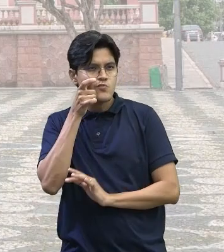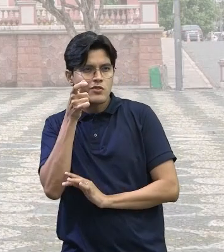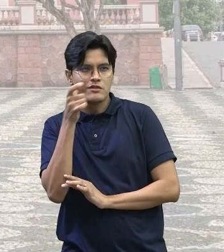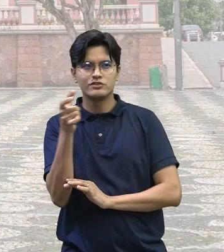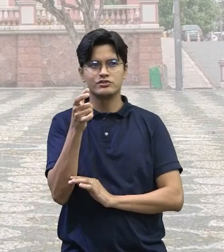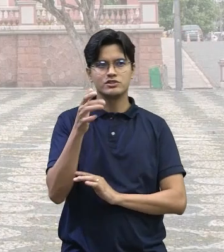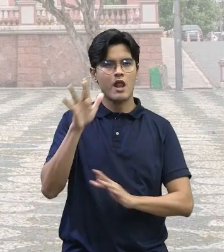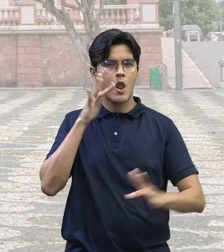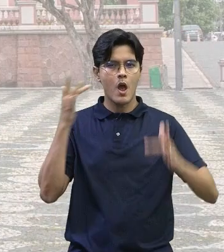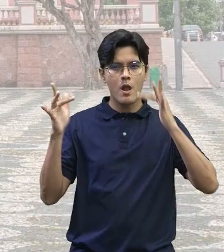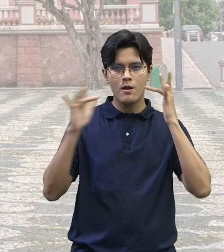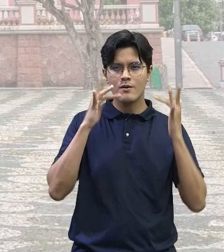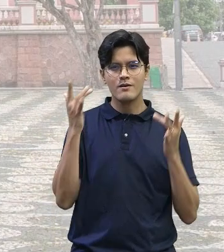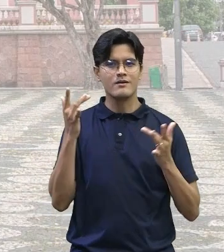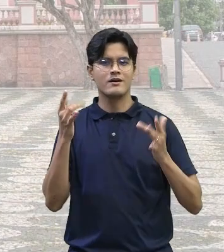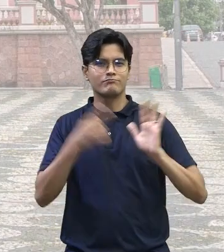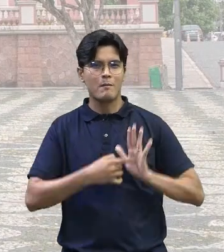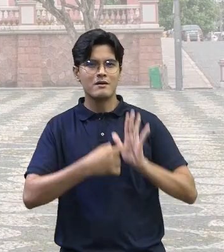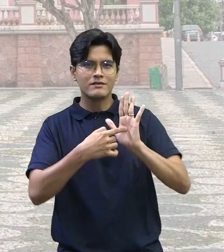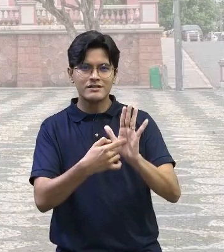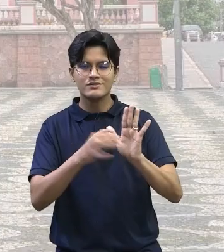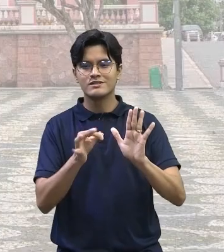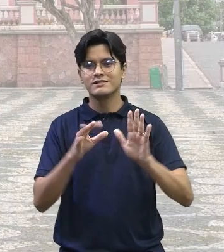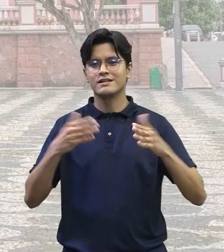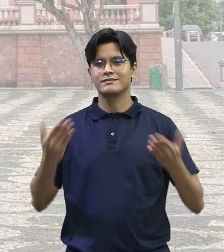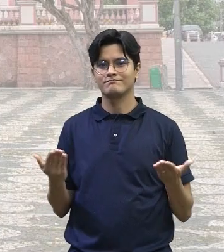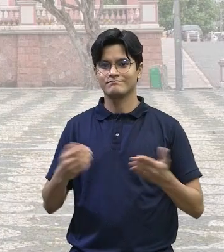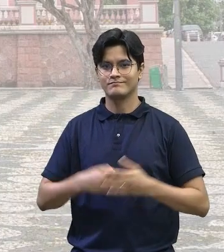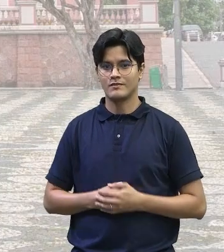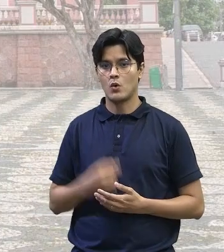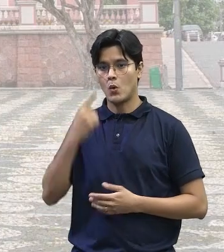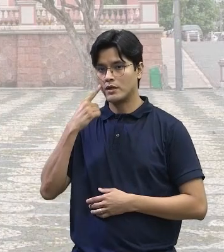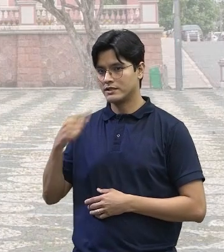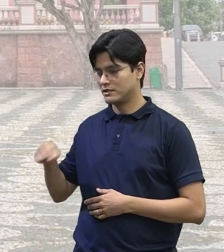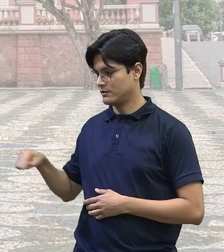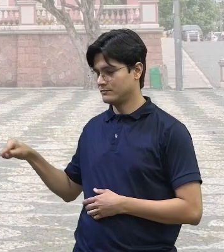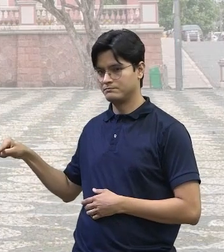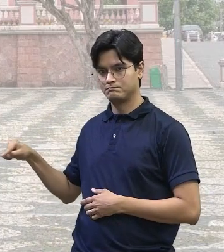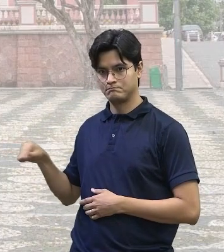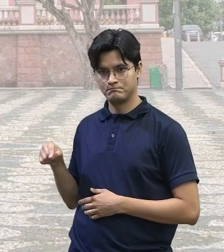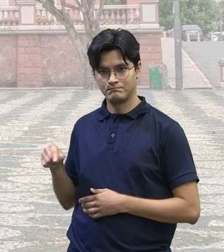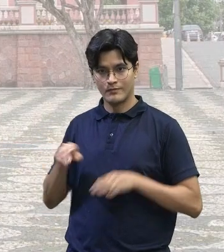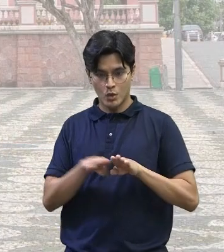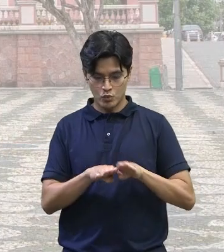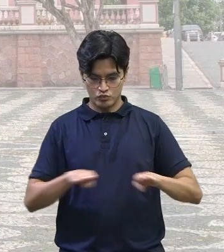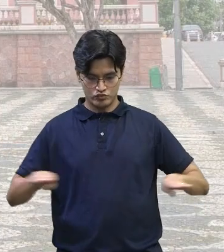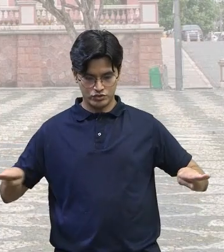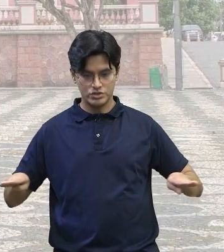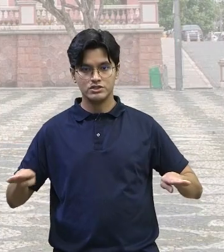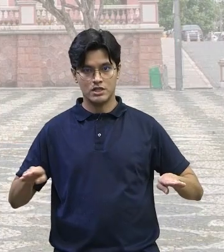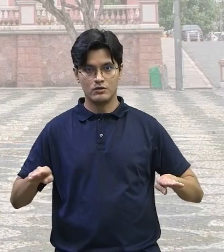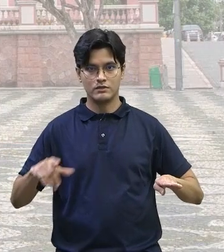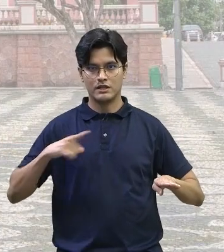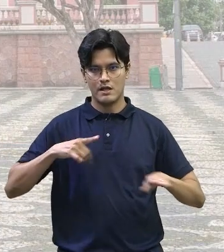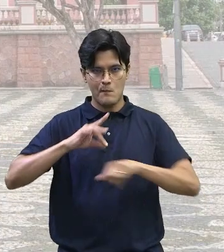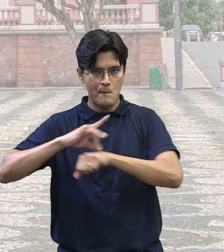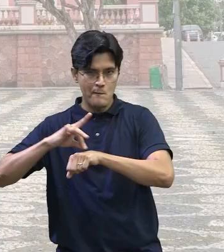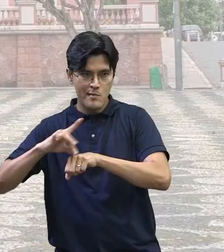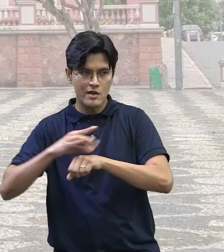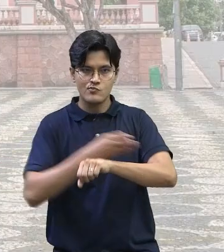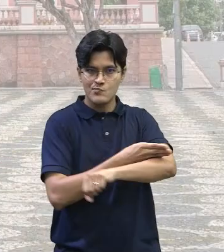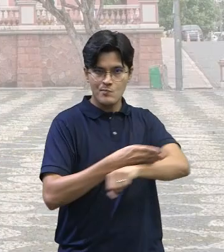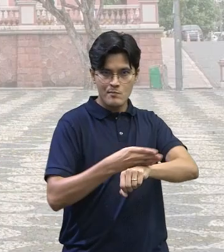chamado Encontro das águas negras do Rio Negro, das águas barrentas ali do Rio Amazonas. Então, a gente vê que